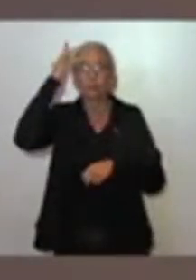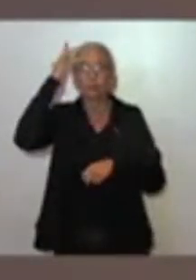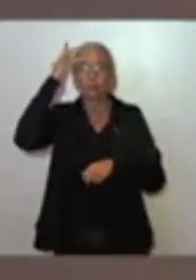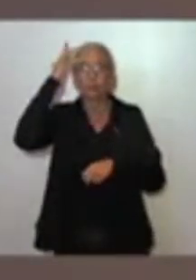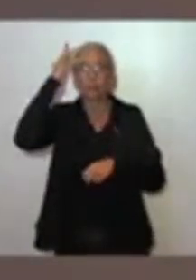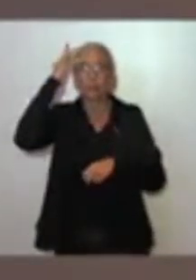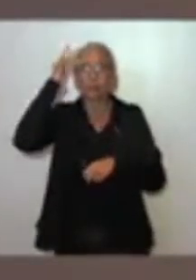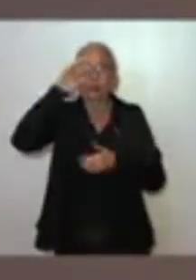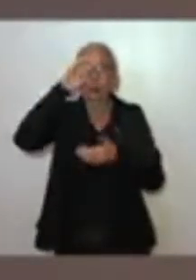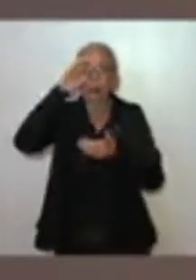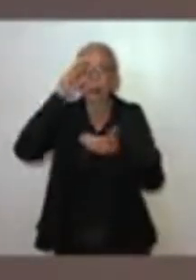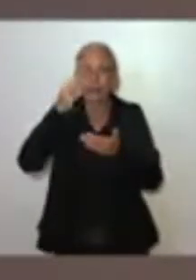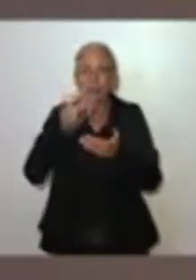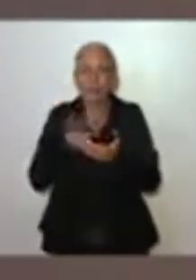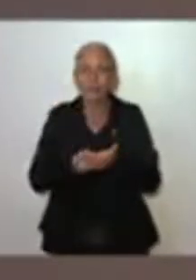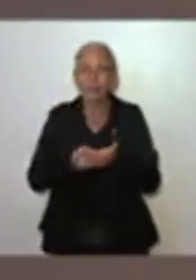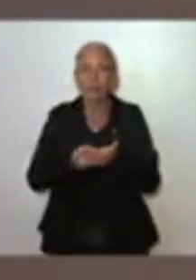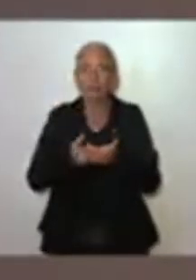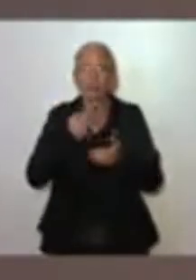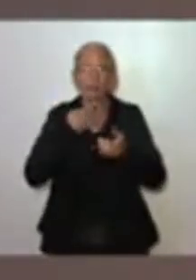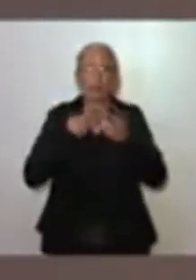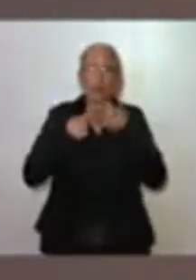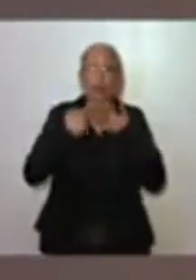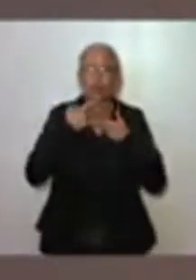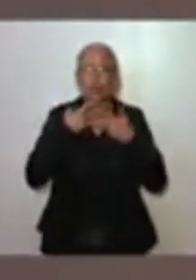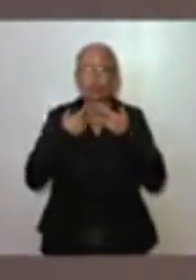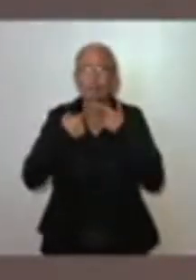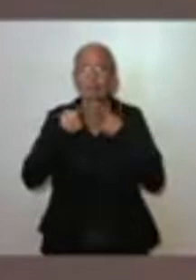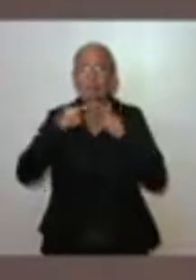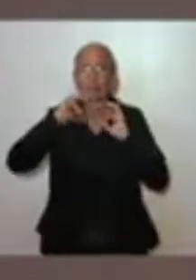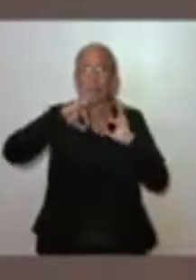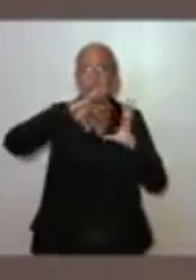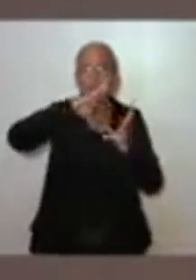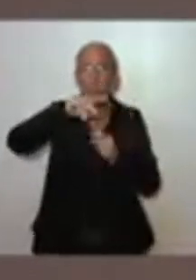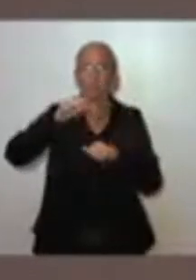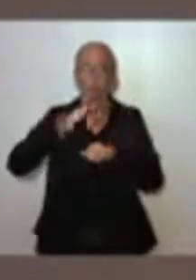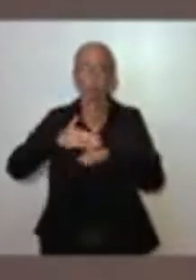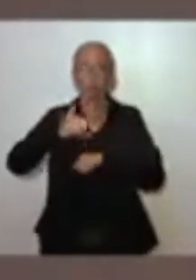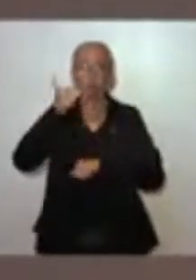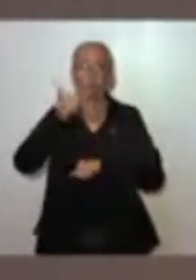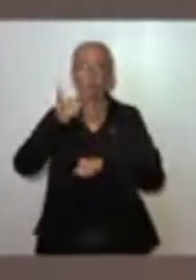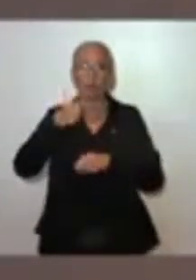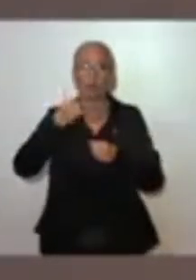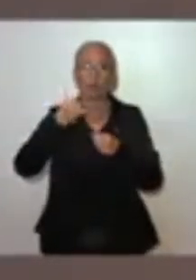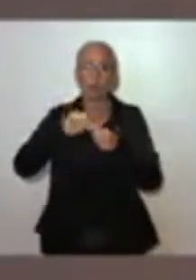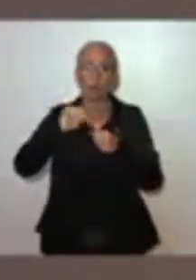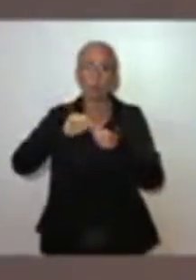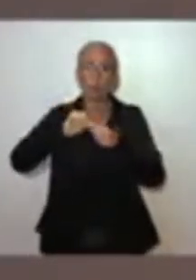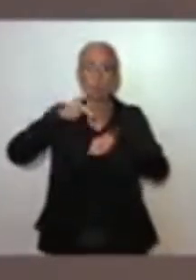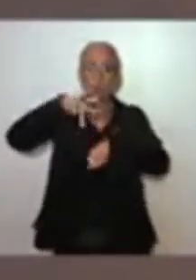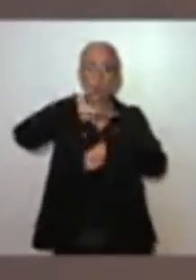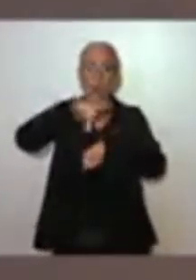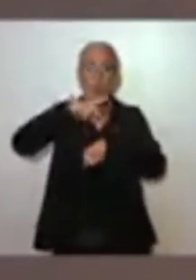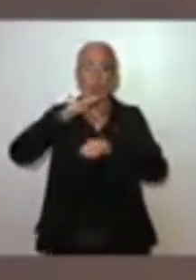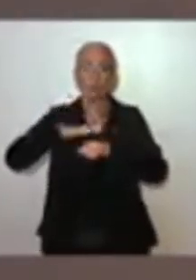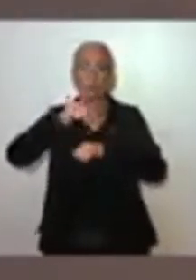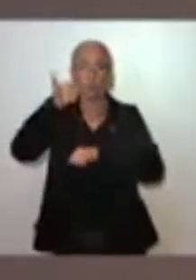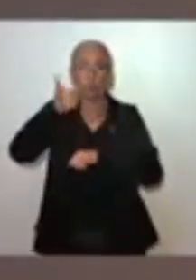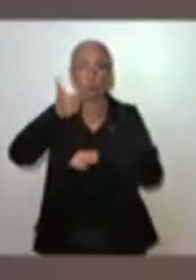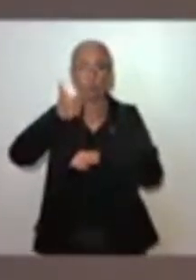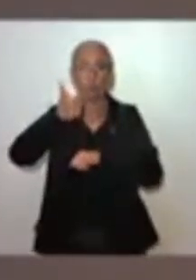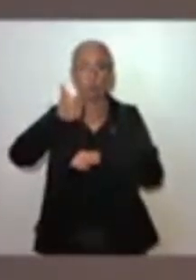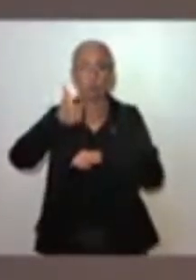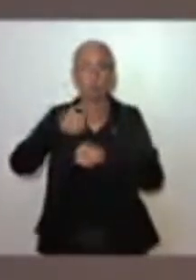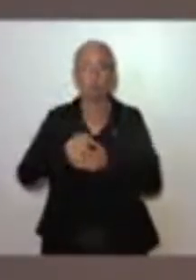alimentem o permanente desejo de fazer o mundo melhor de fazer um país melhor e maior